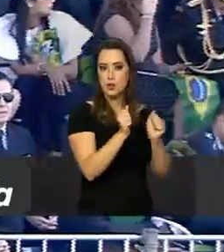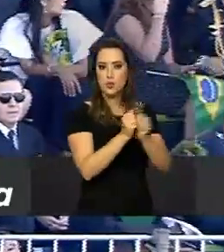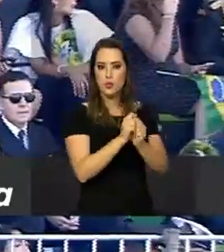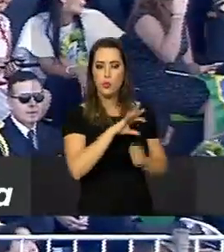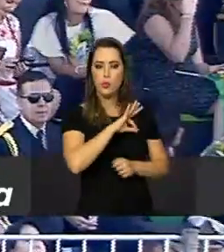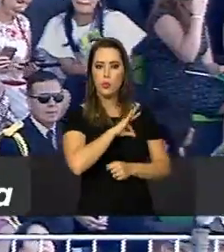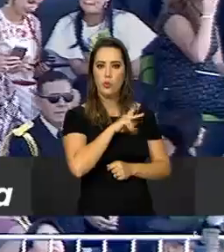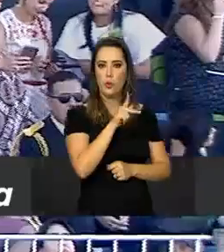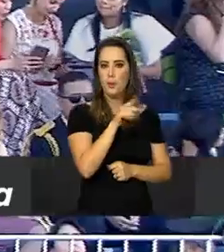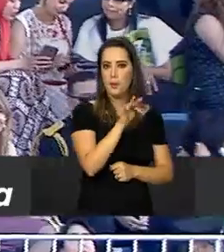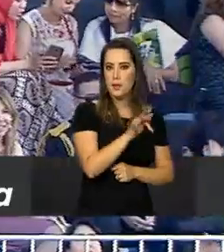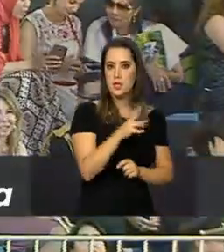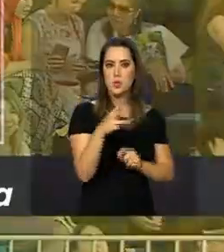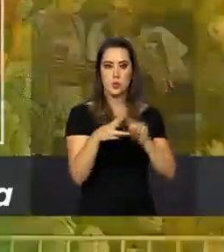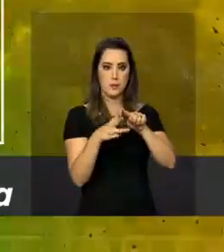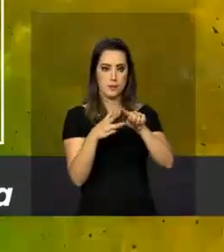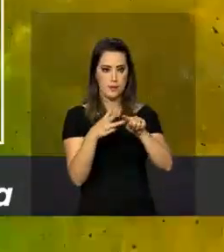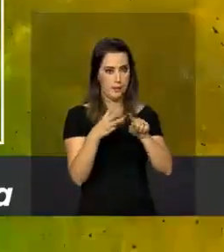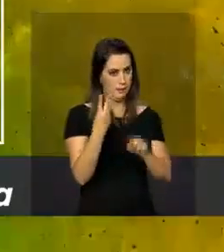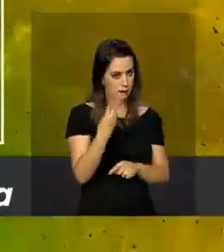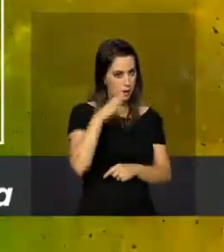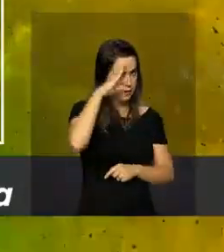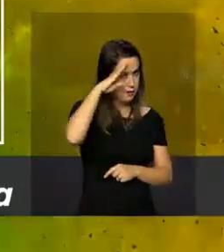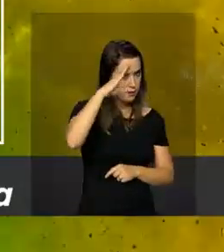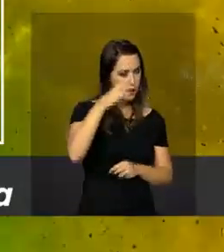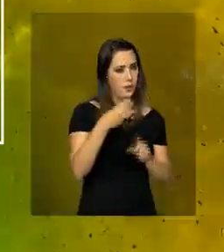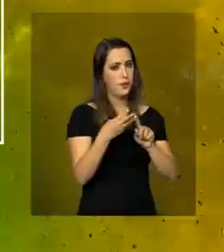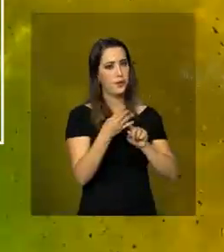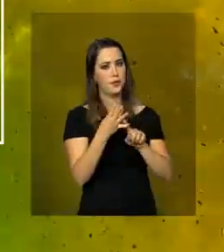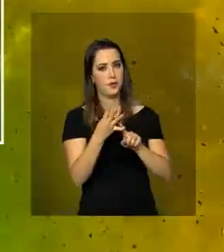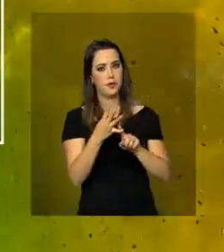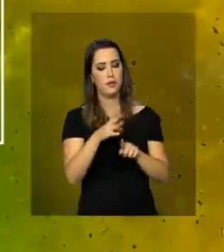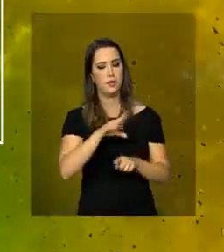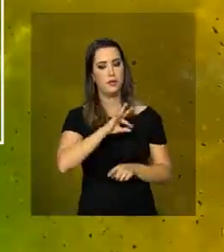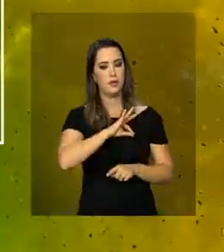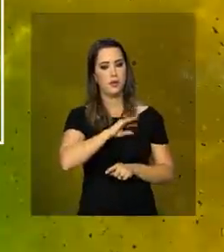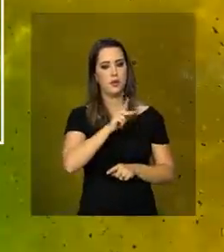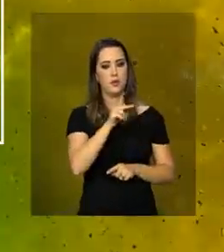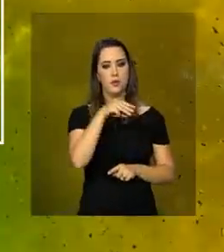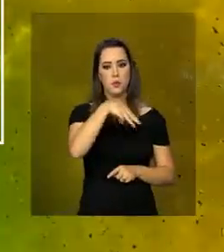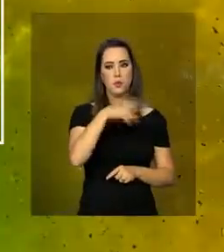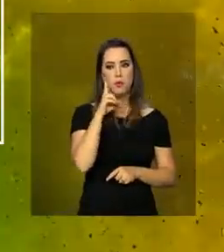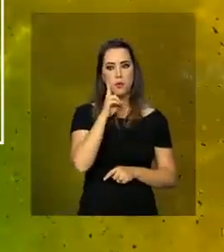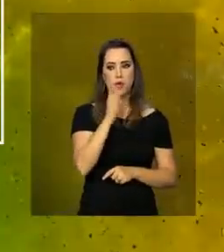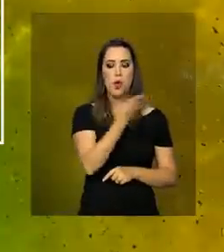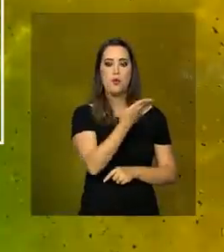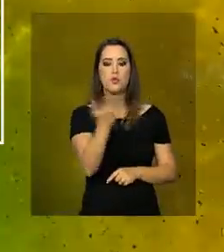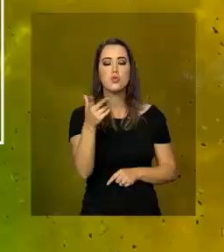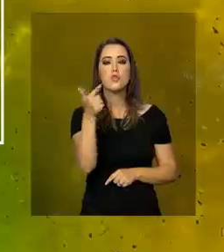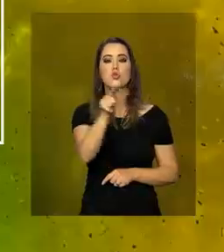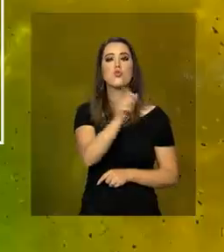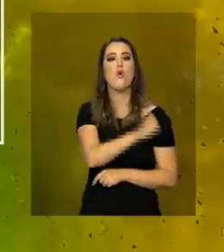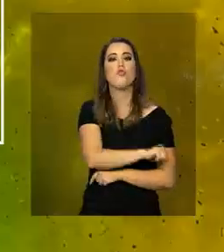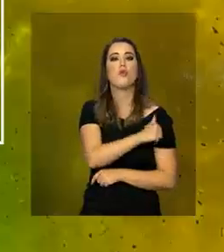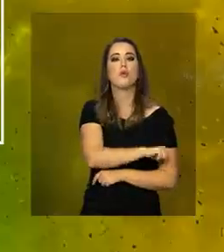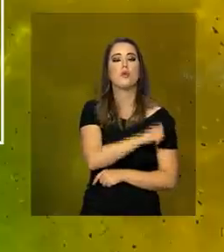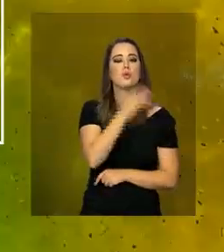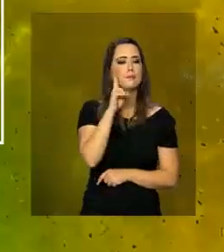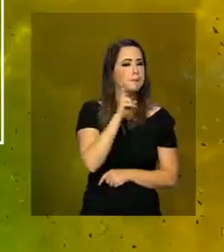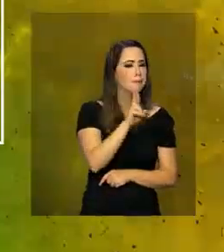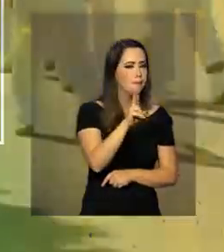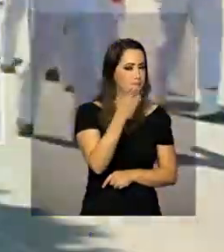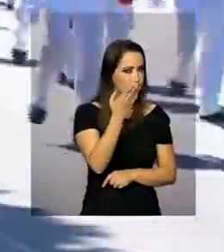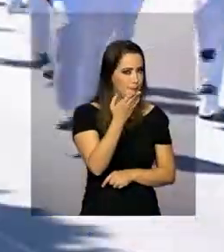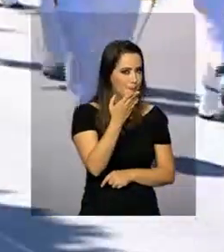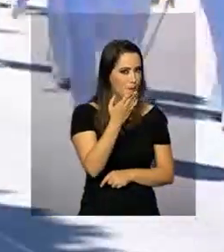Federal, com as três forças, com a Polícia Militar do DF, constantemente. Um pouquinho mais do Rio de Janeiro. Aí nós estamos vendo, então, já